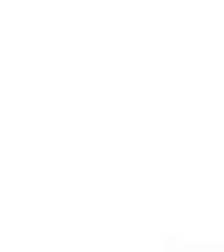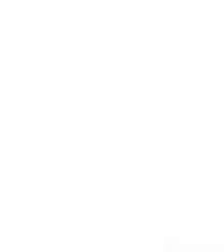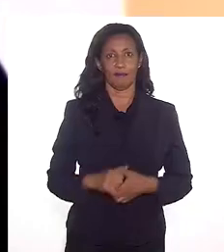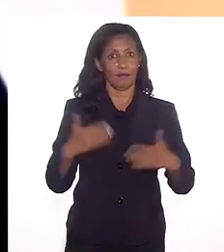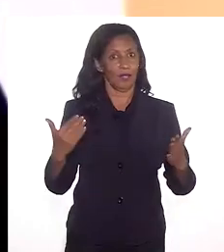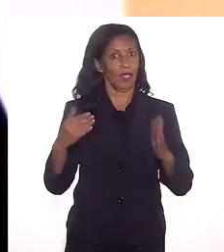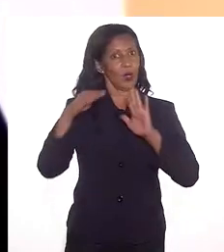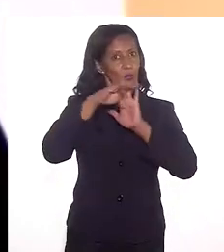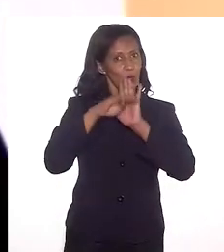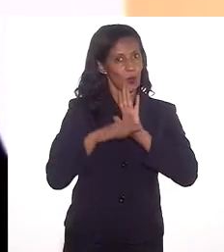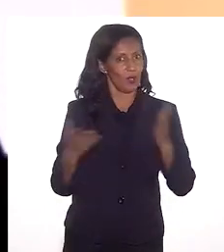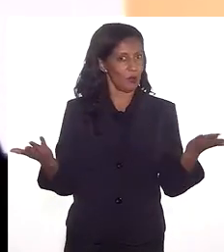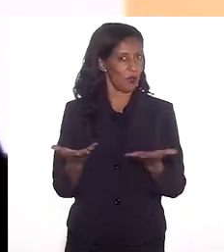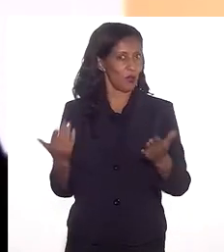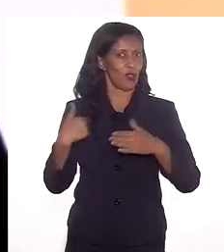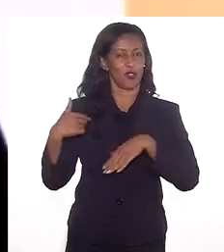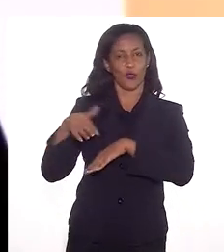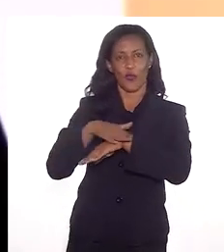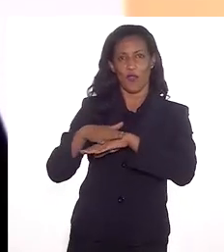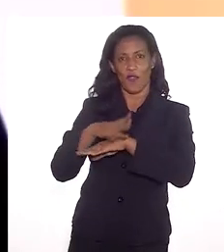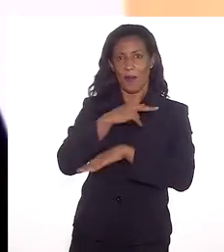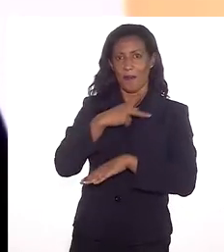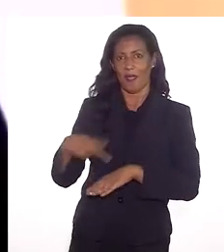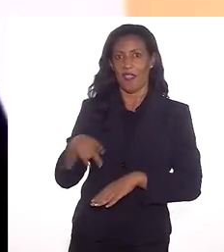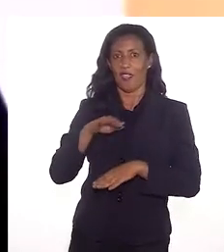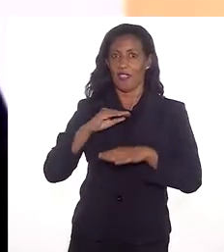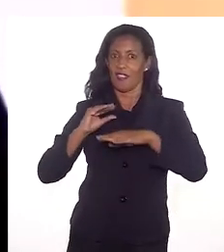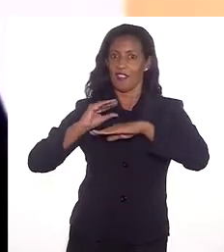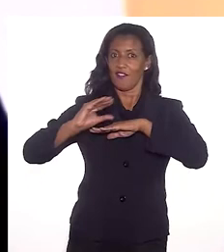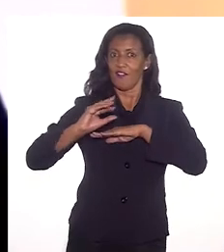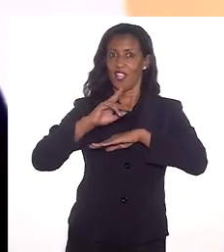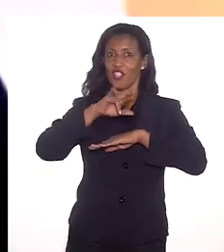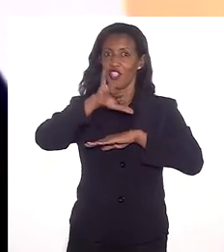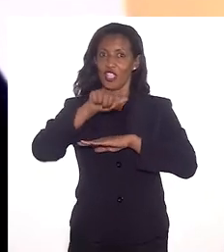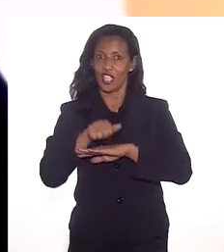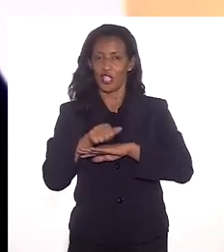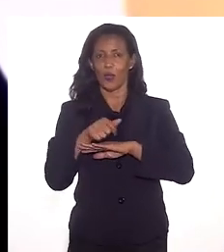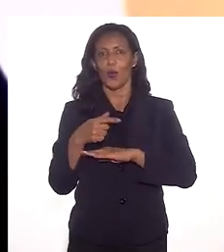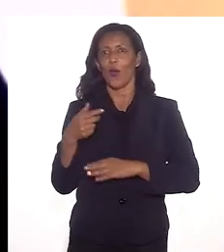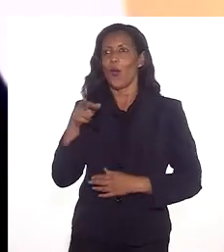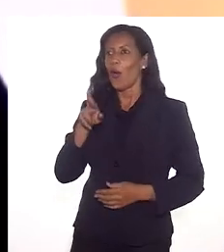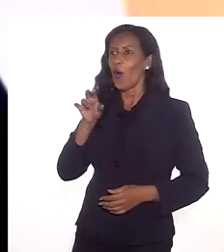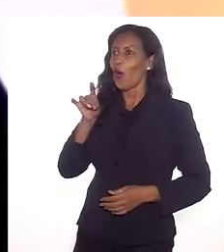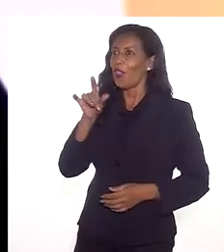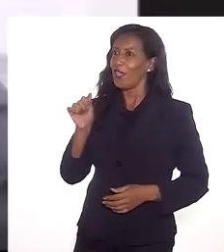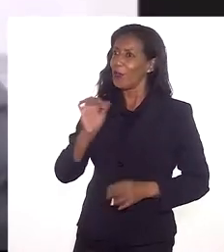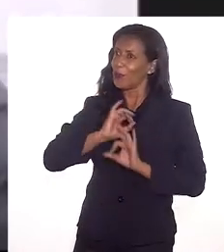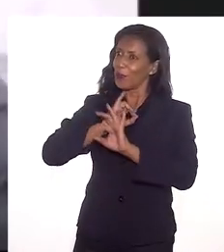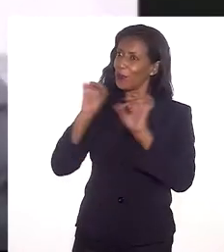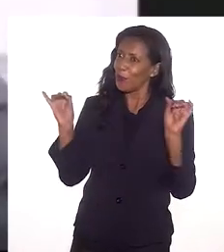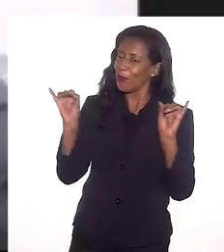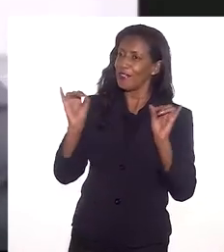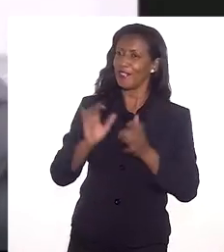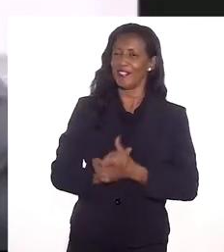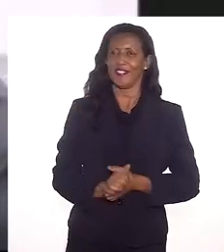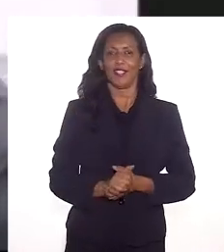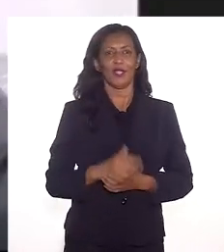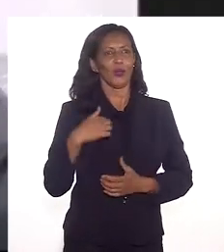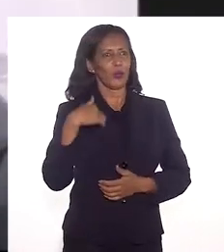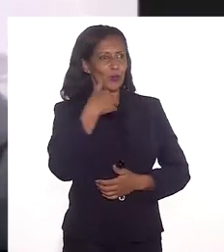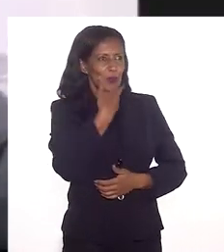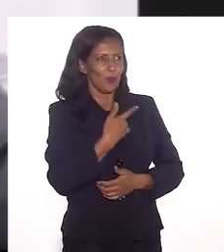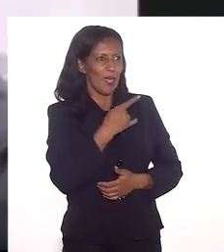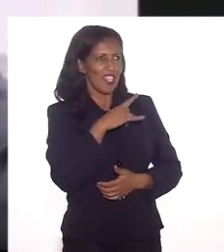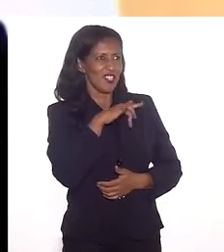o problema de hoje eu converso com o presidente da investe Rio Rodrigo Stallone Oi Rodrigo tudo bem Geisa